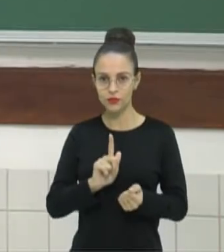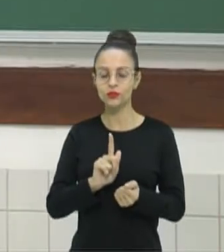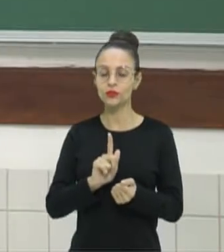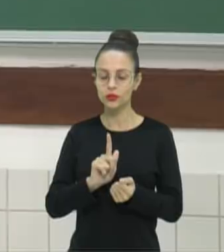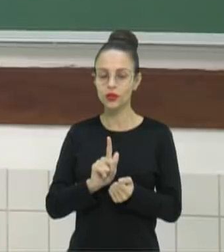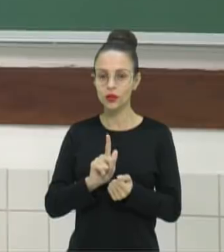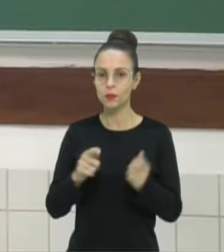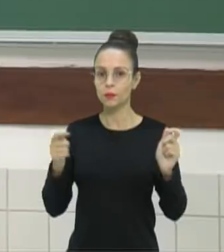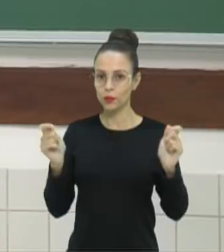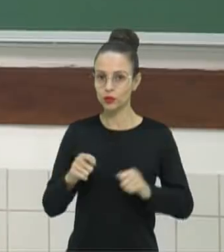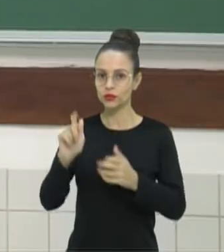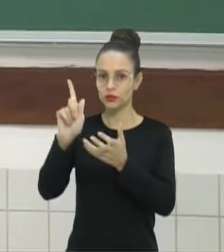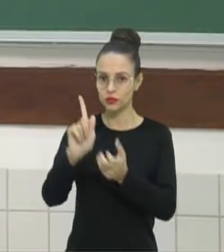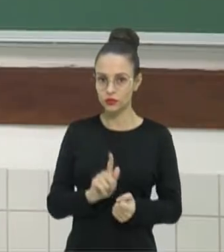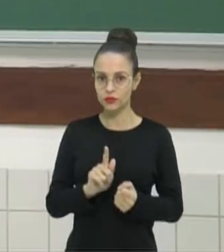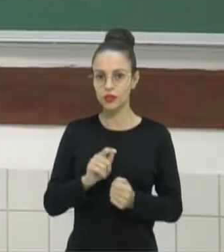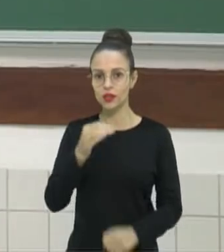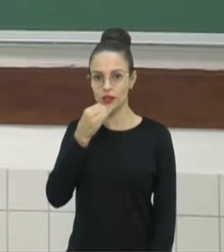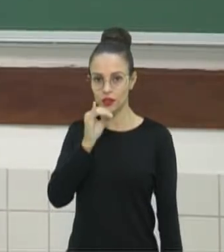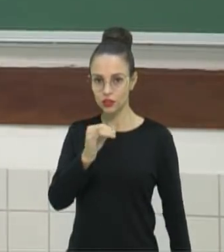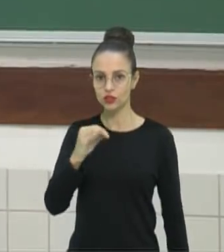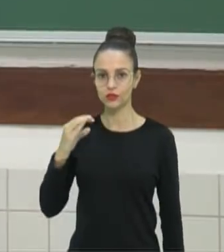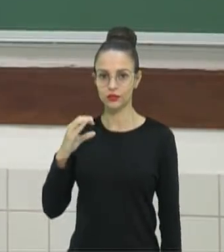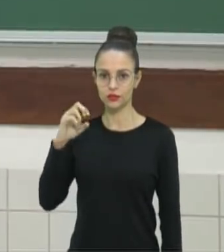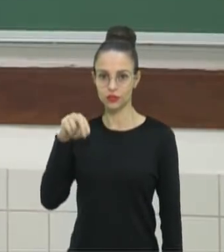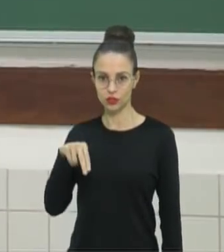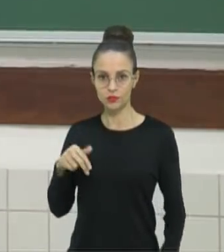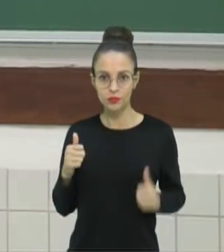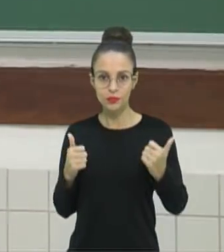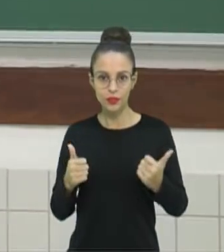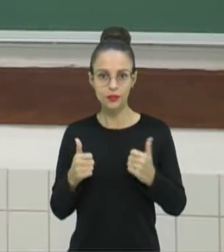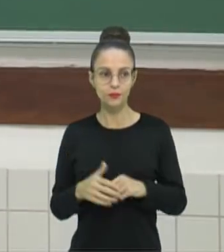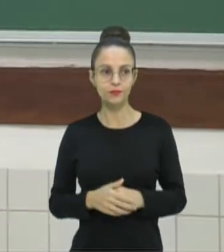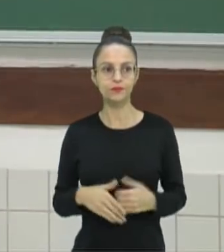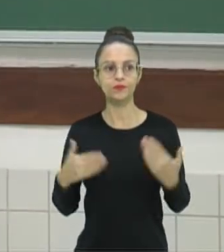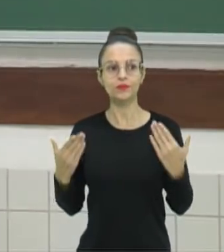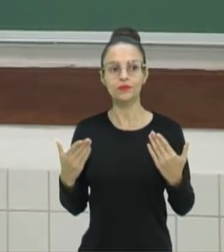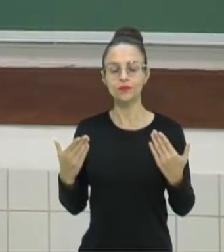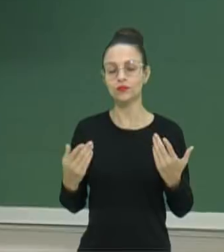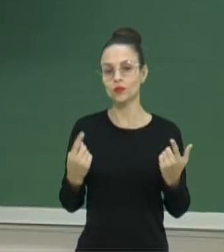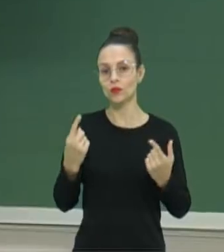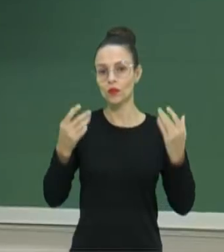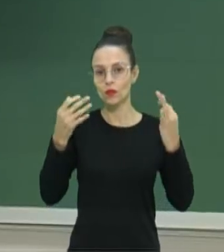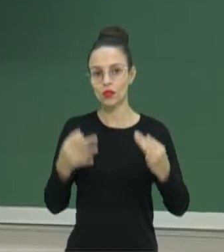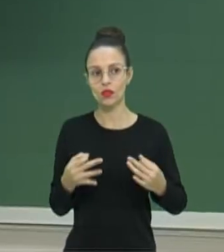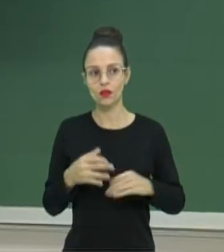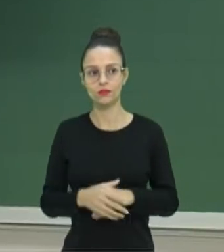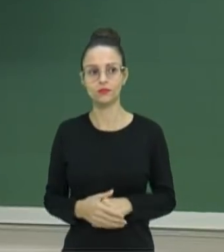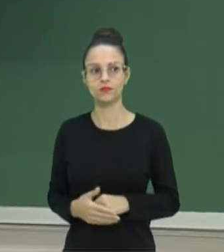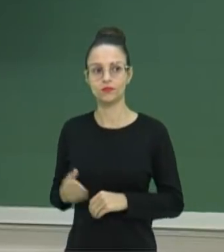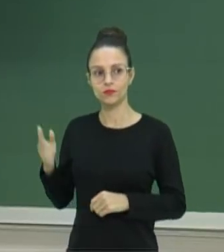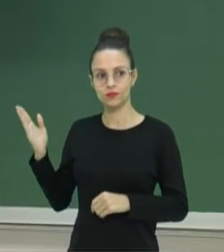né, potencial gravitacional e energia cinética. Beleza? Então, melhor alternativa